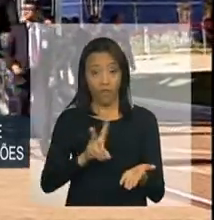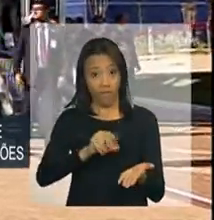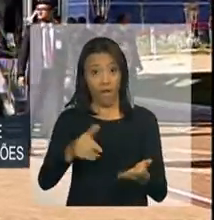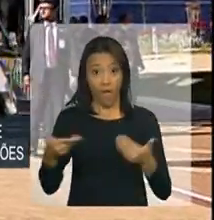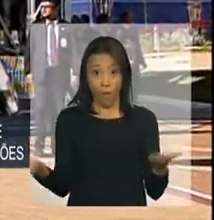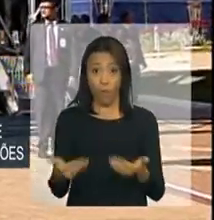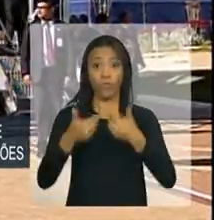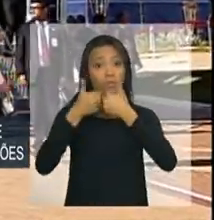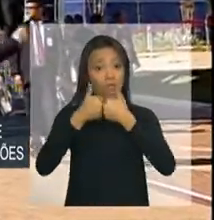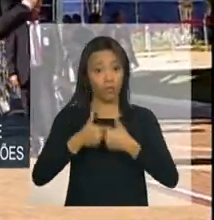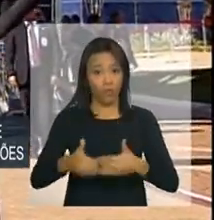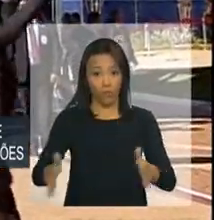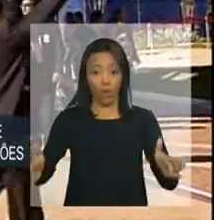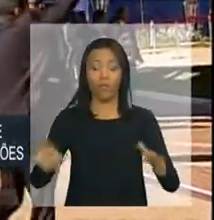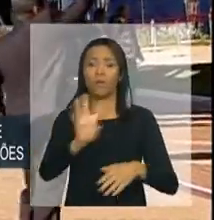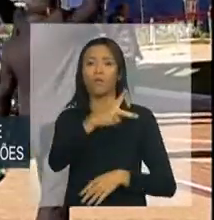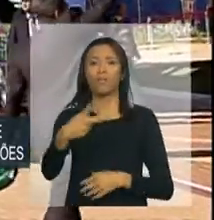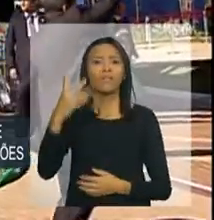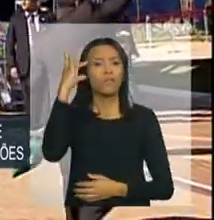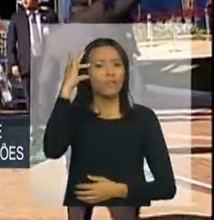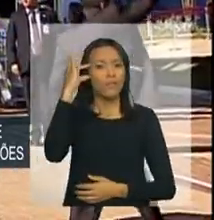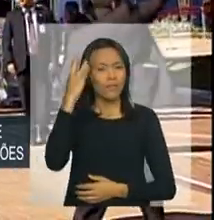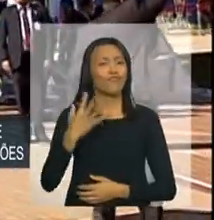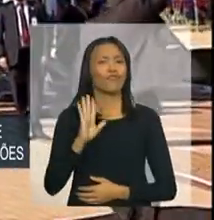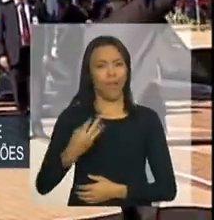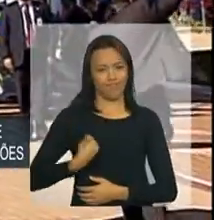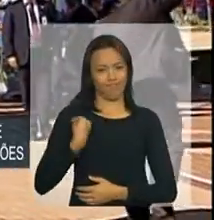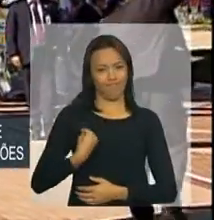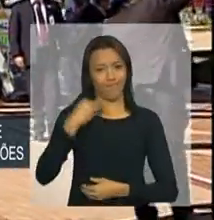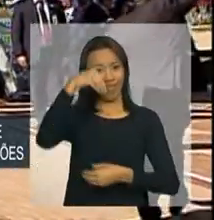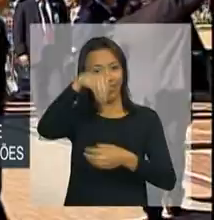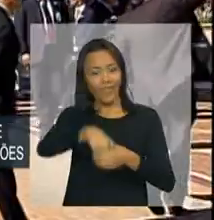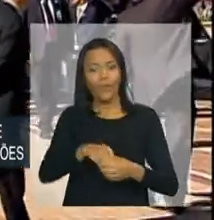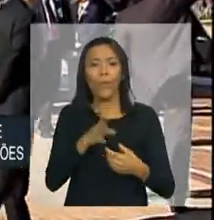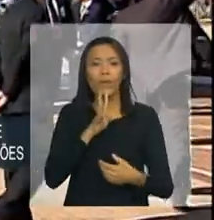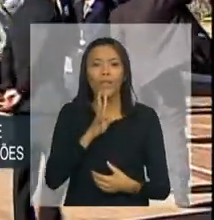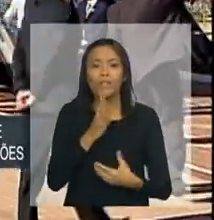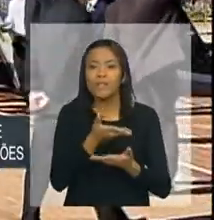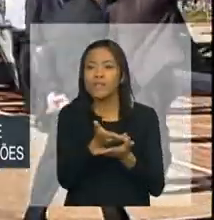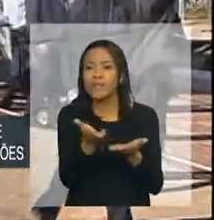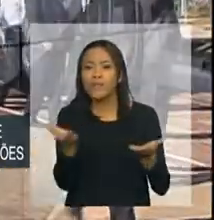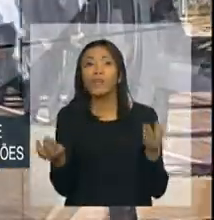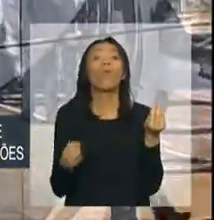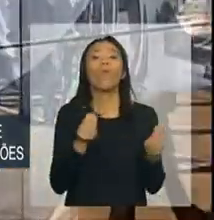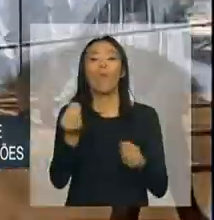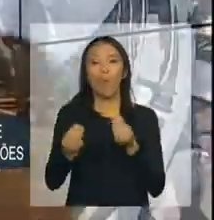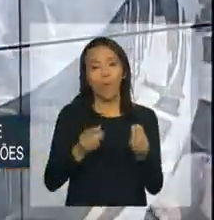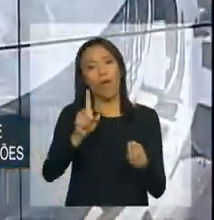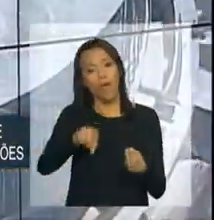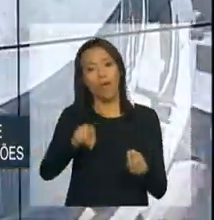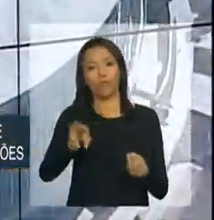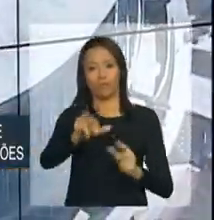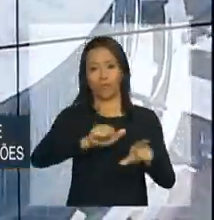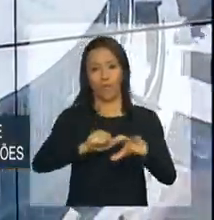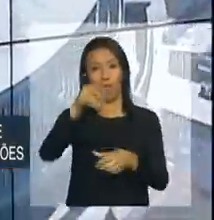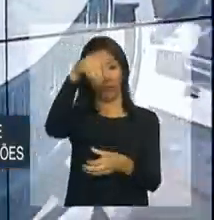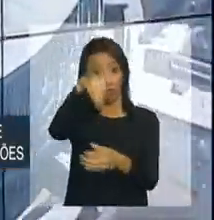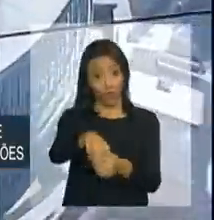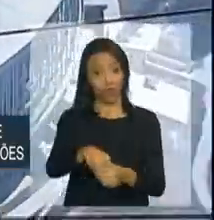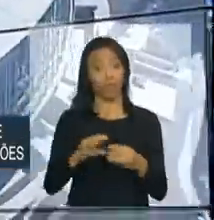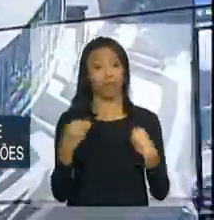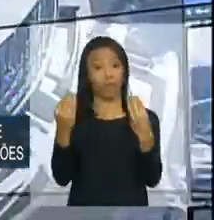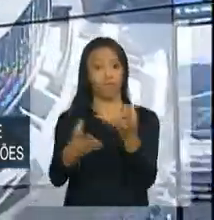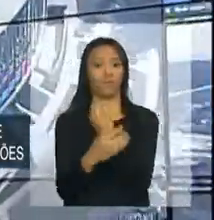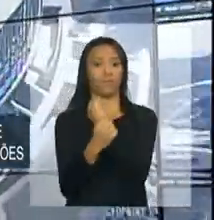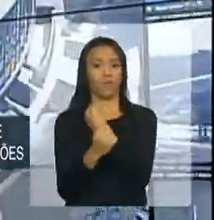inaugurada a presidenta Dilma russef está lá dentro conhecendo a unidade conhecendo os serviços que ela vai oferecer para segurança